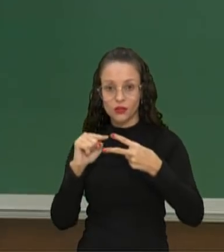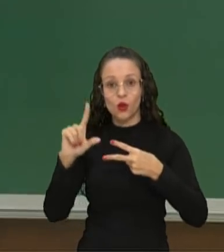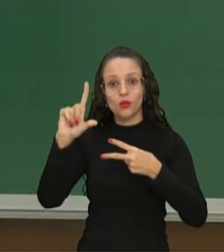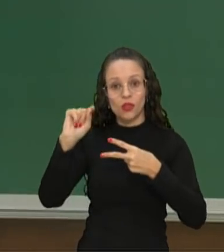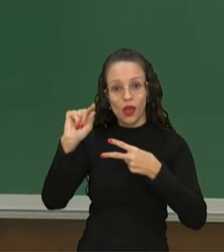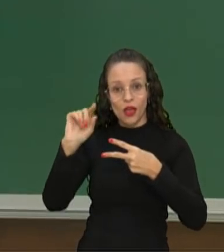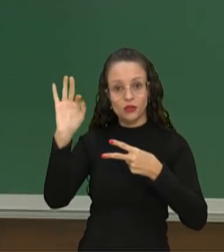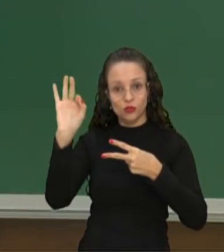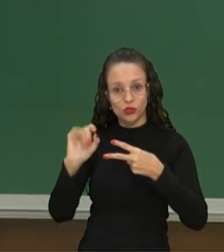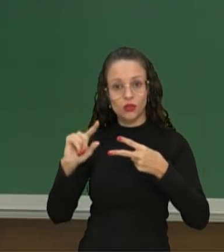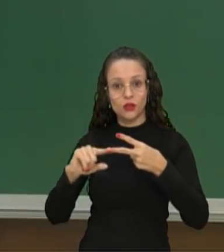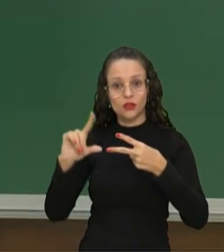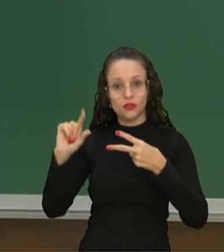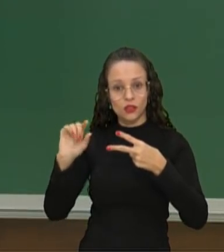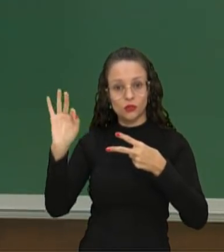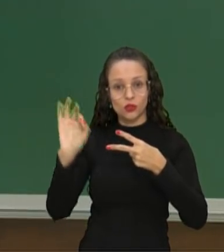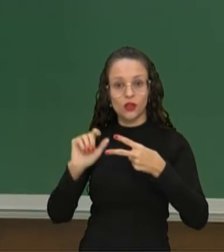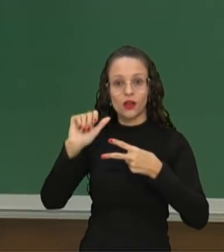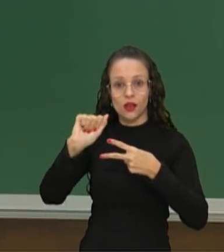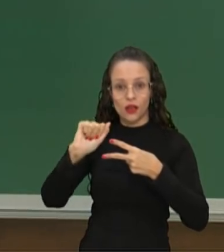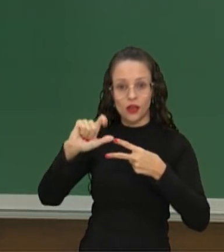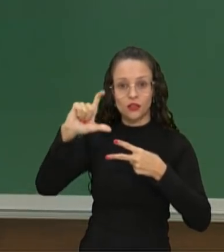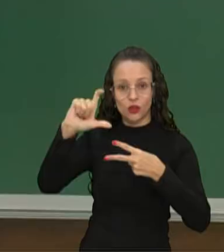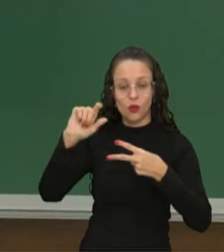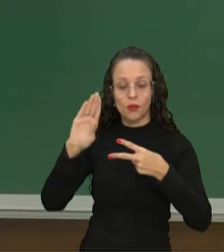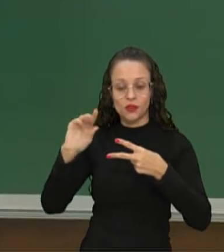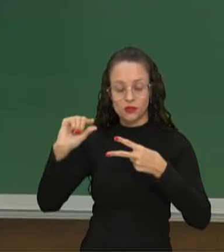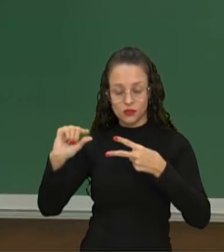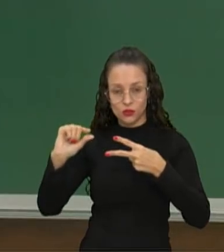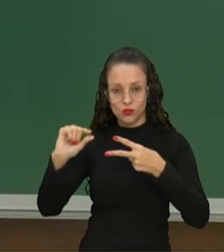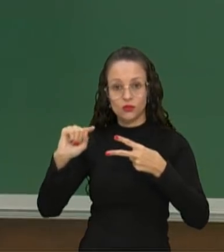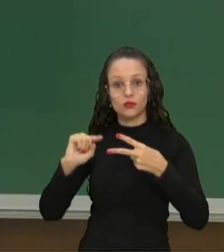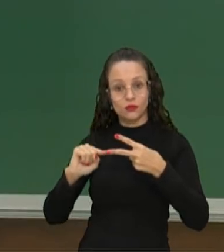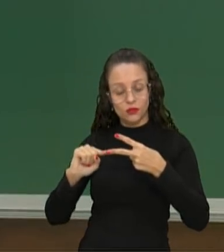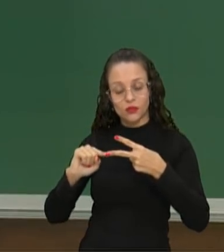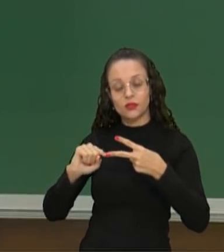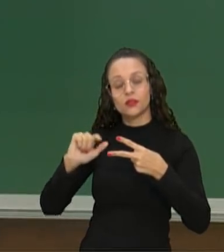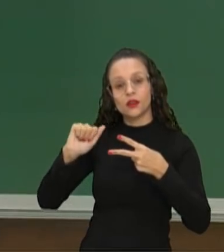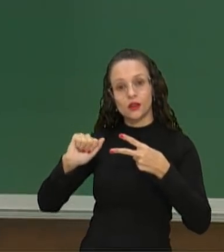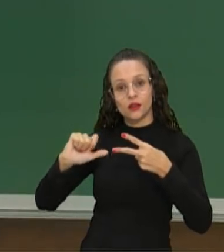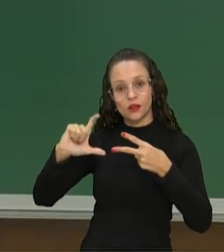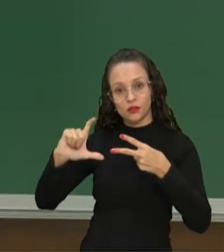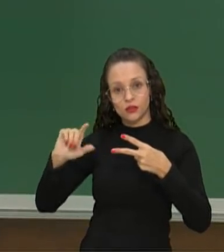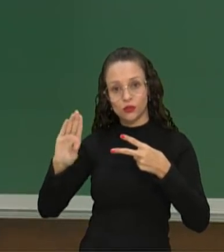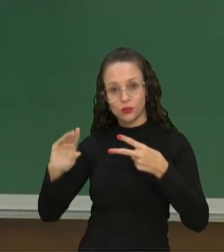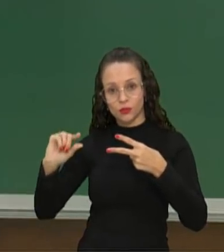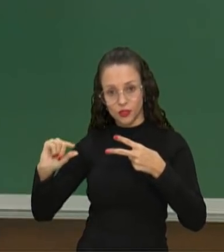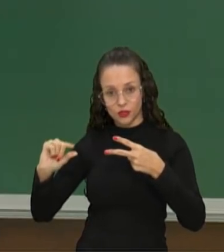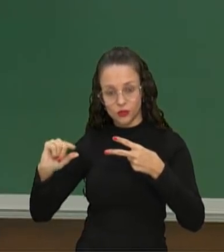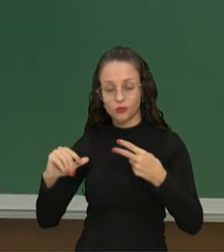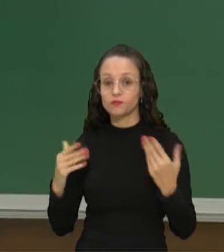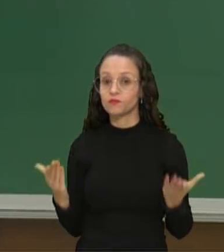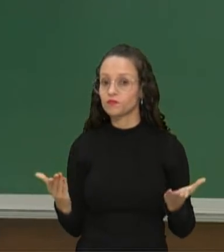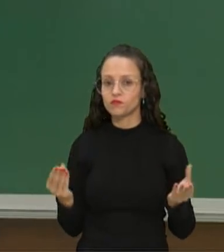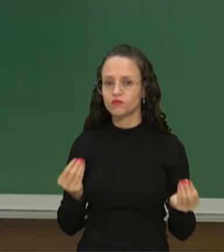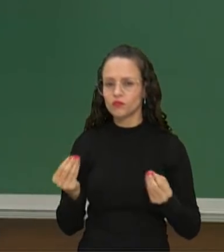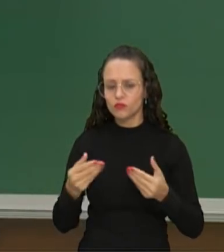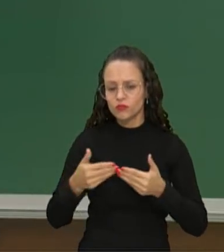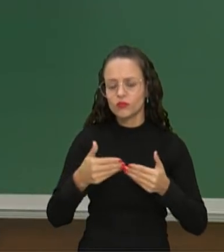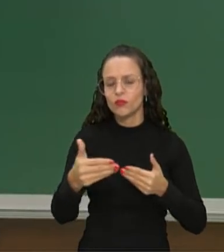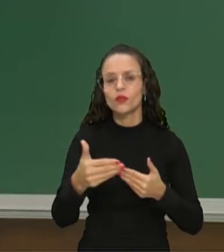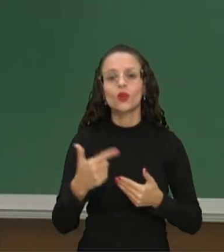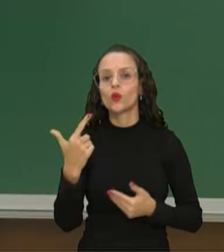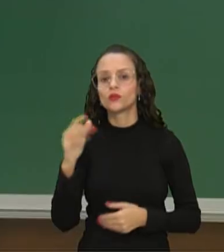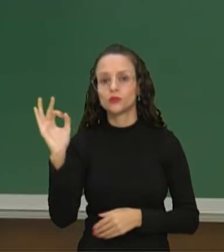um. Ó. 10% do azinho-bezão, 10% do azão-bezinho. E o resto? Qual que é a porcentagem